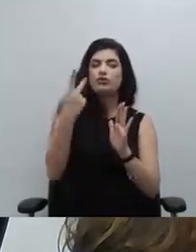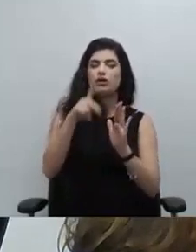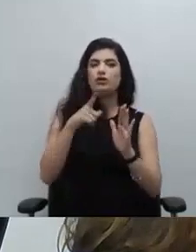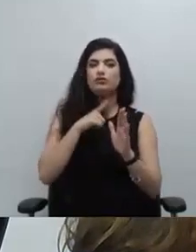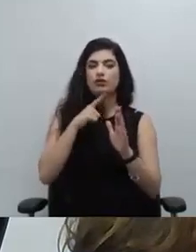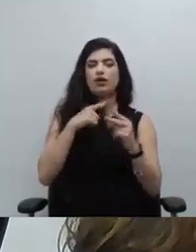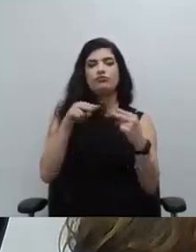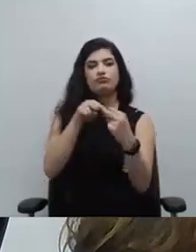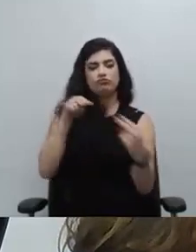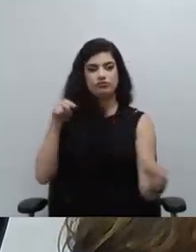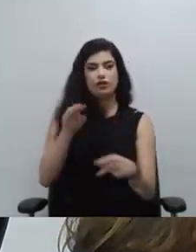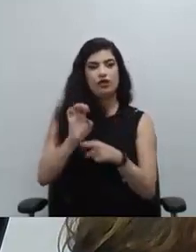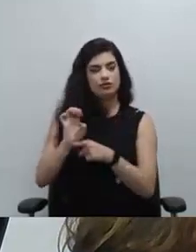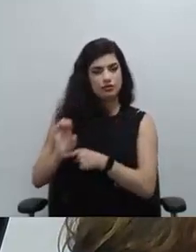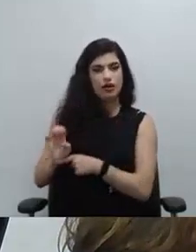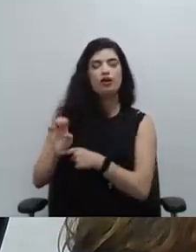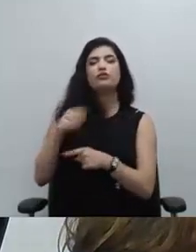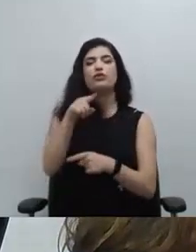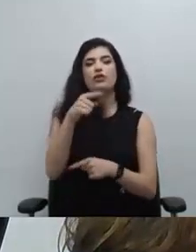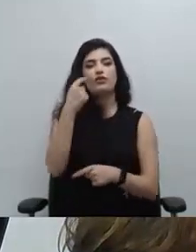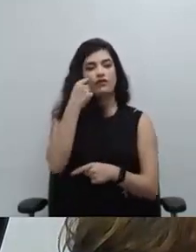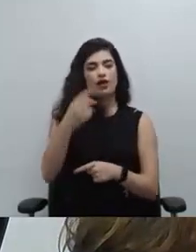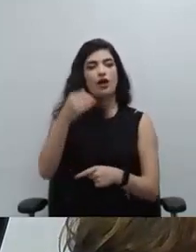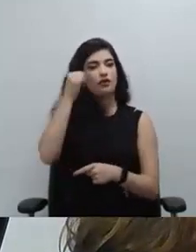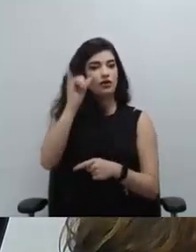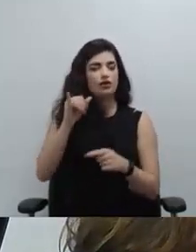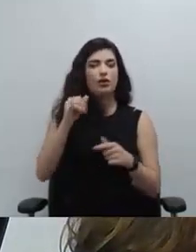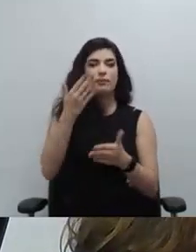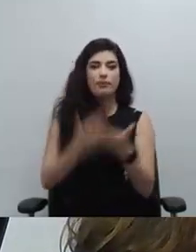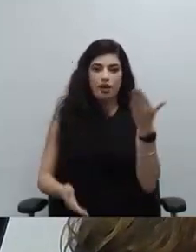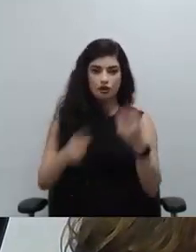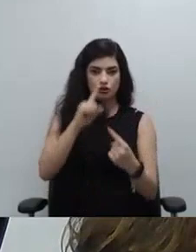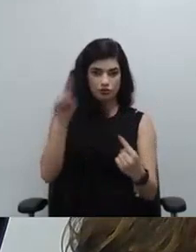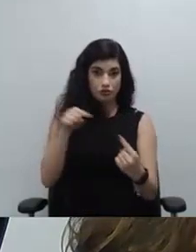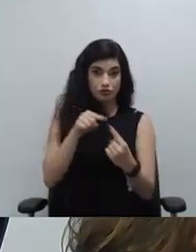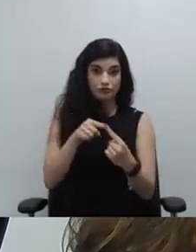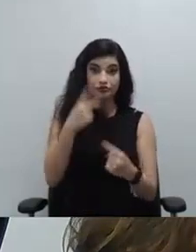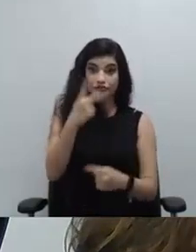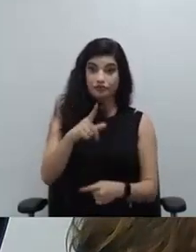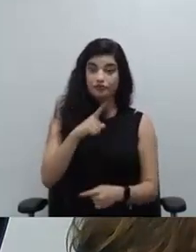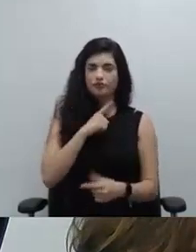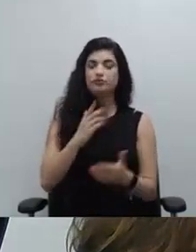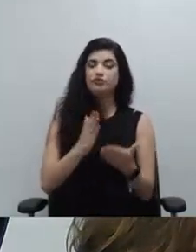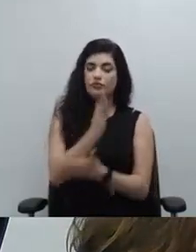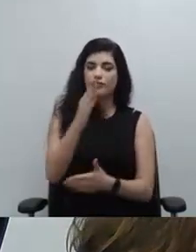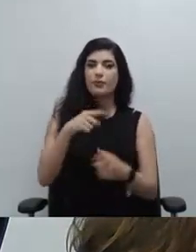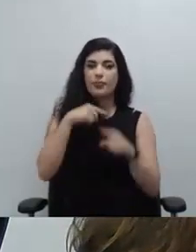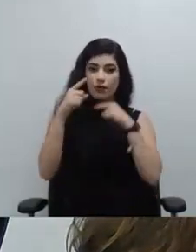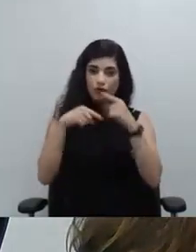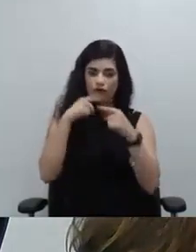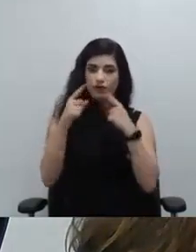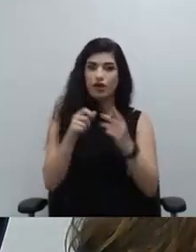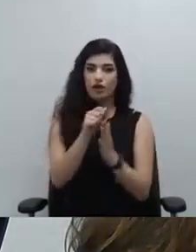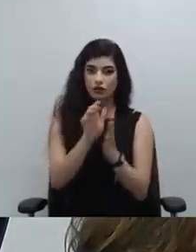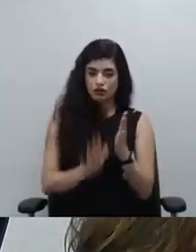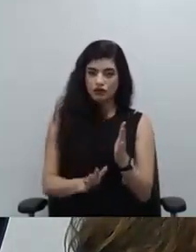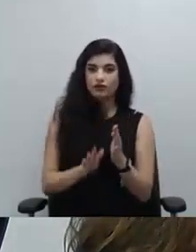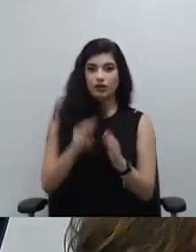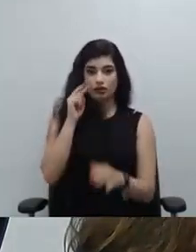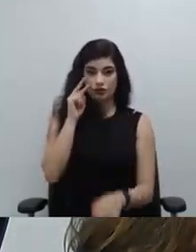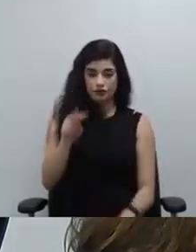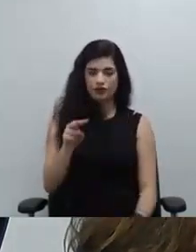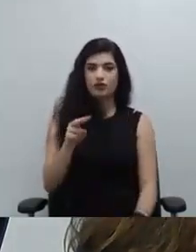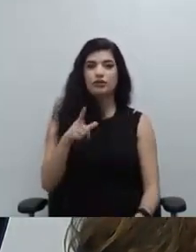Conferência Estadual, sem alterar seus contornos e objetivos. Não obstante, aprovaram dúvidas acerca das atividades